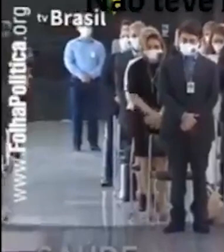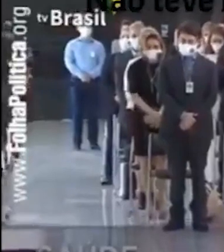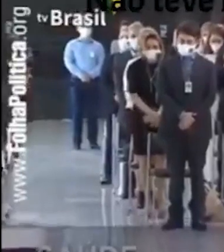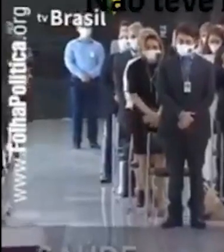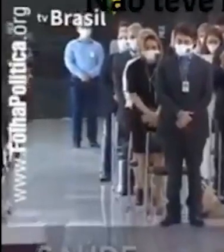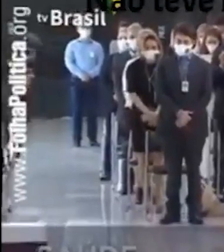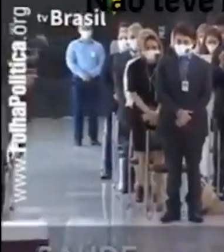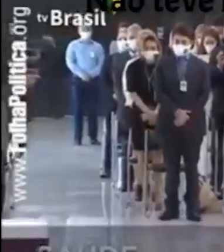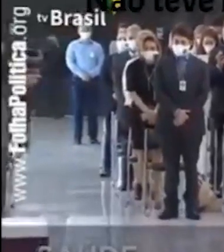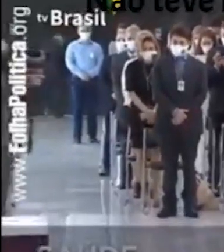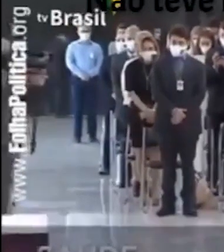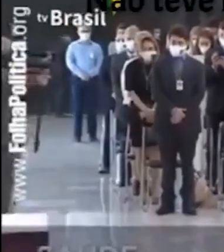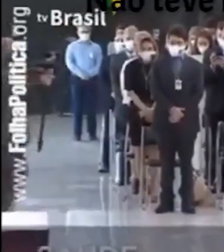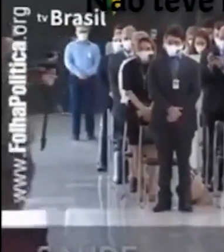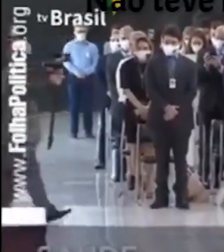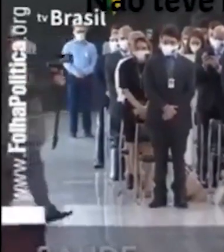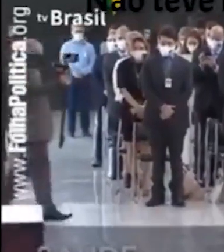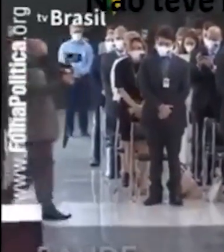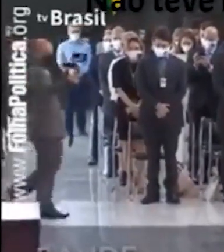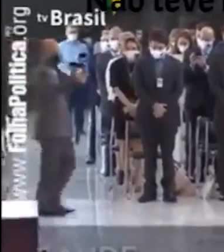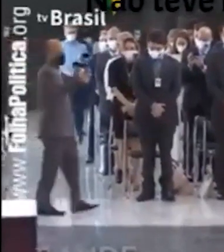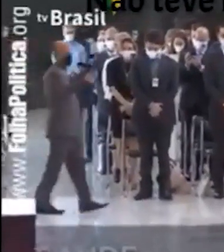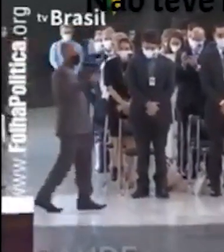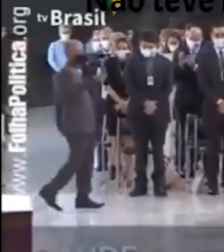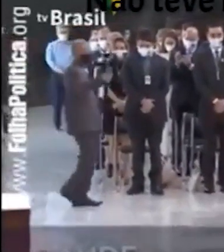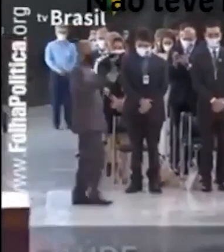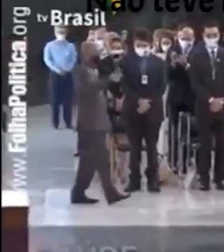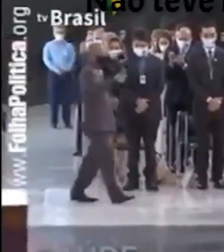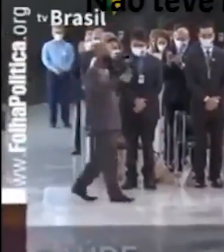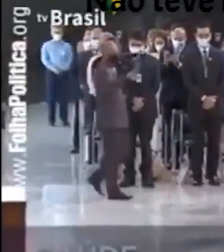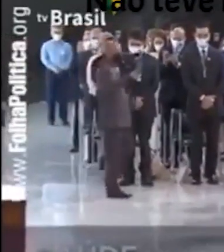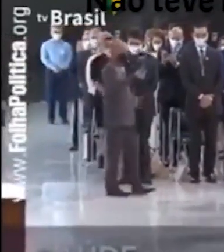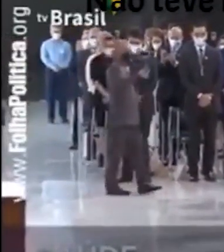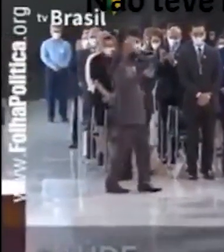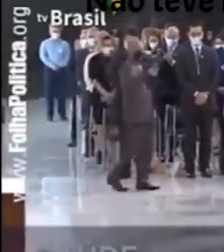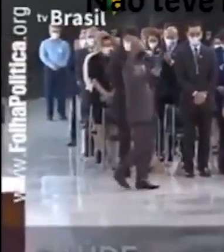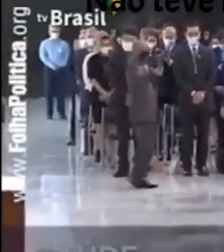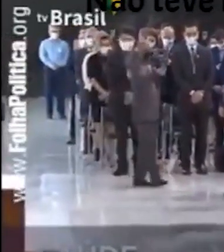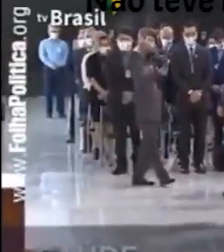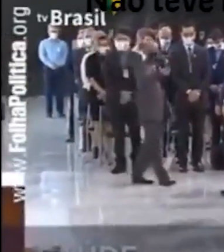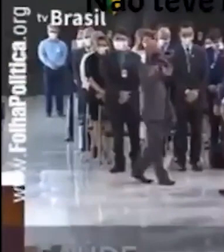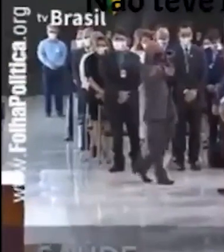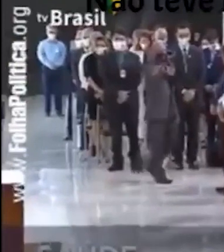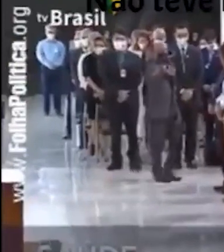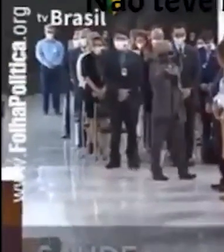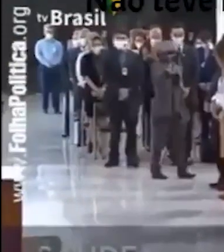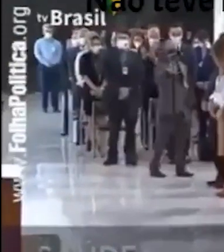e aí e aí e aí